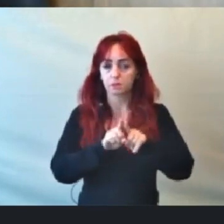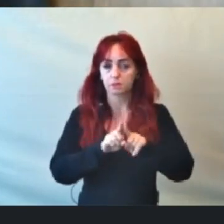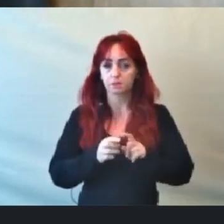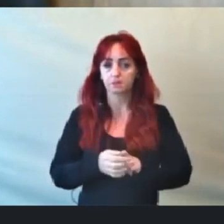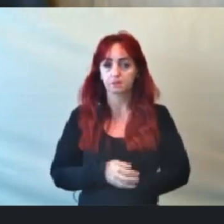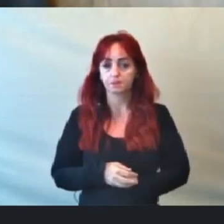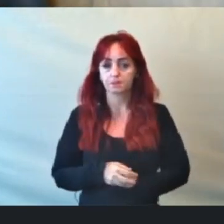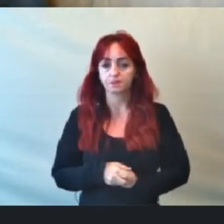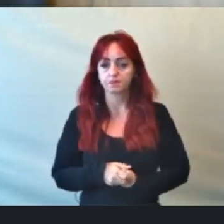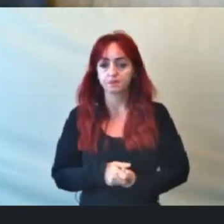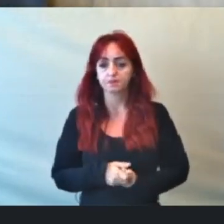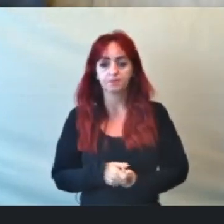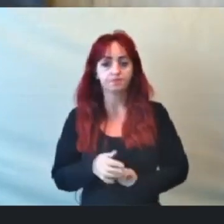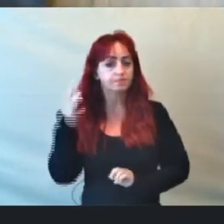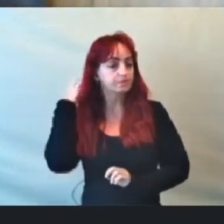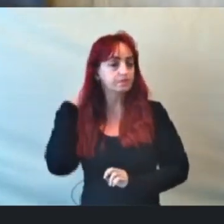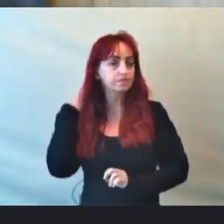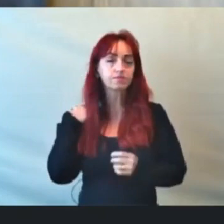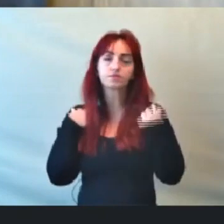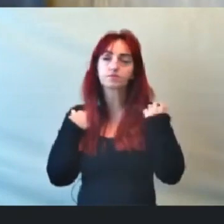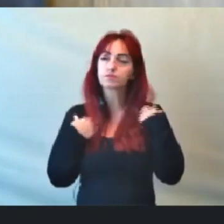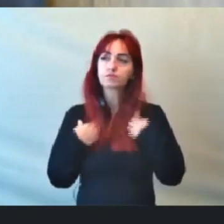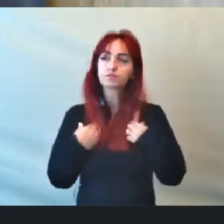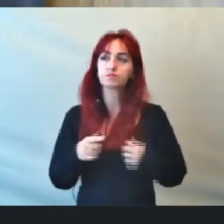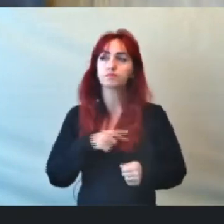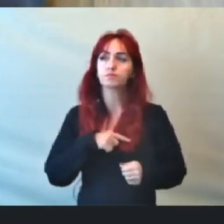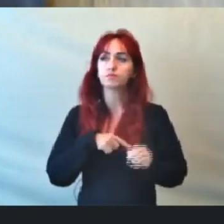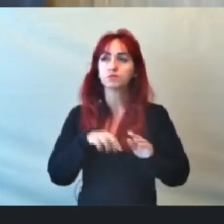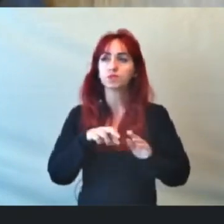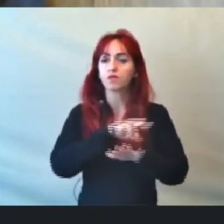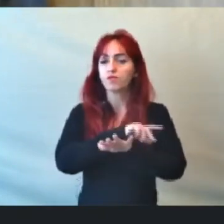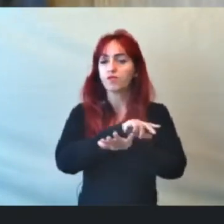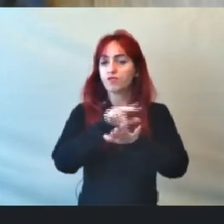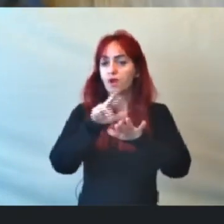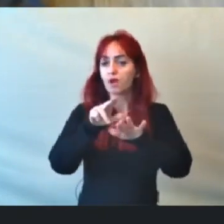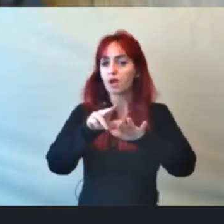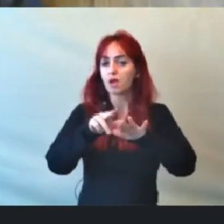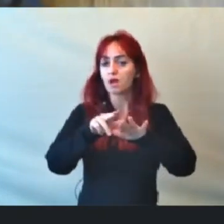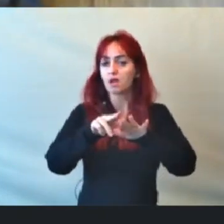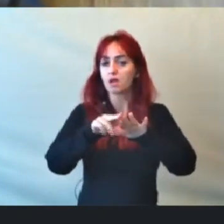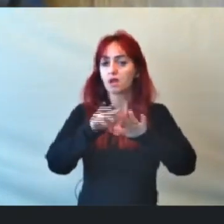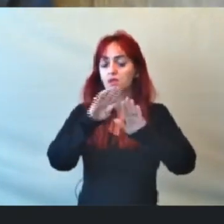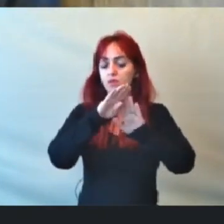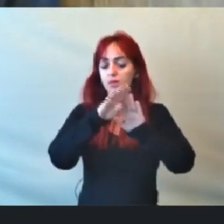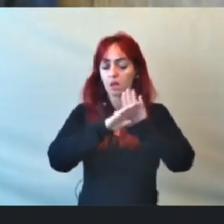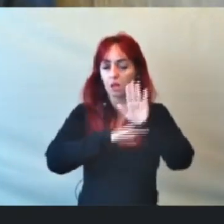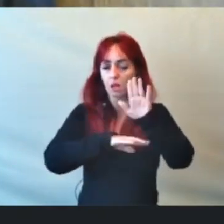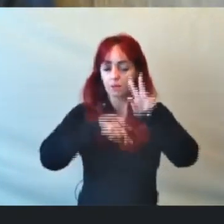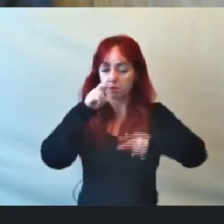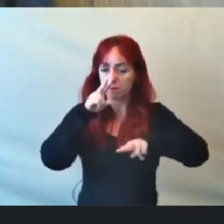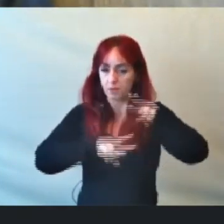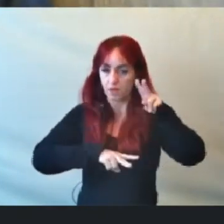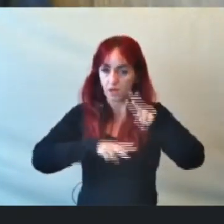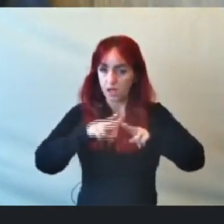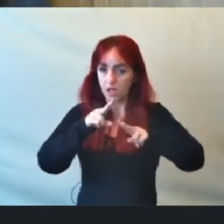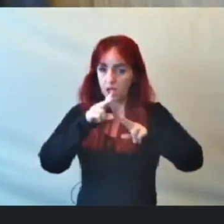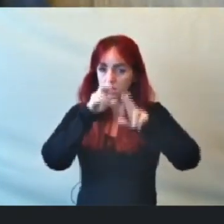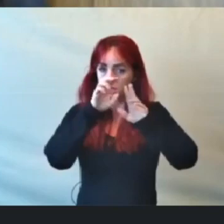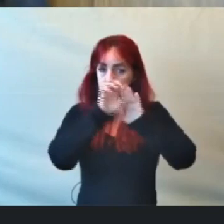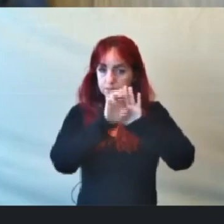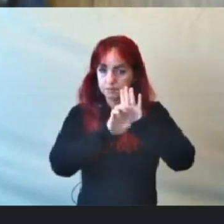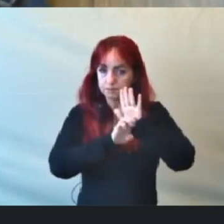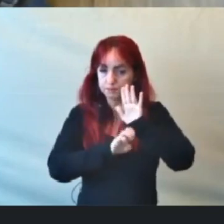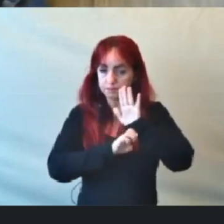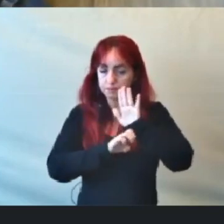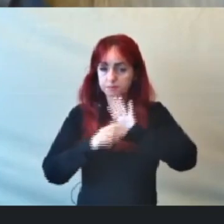Vários parâmetros analisados por diferentes métodos estatísticos indicam uma melhoria. A questão da classe 3 é